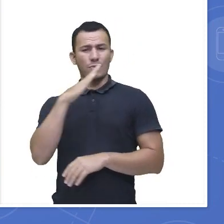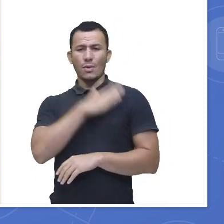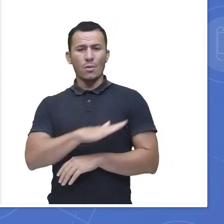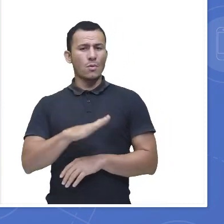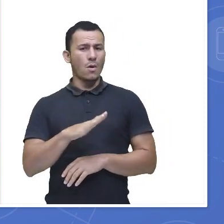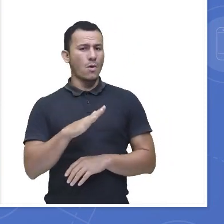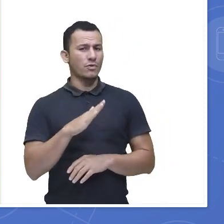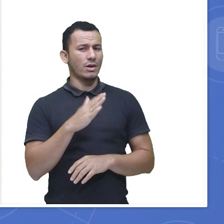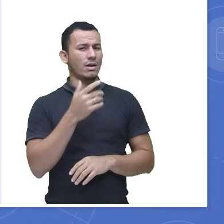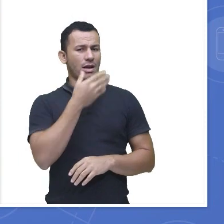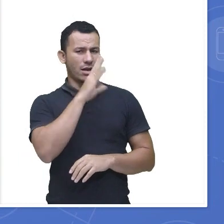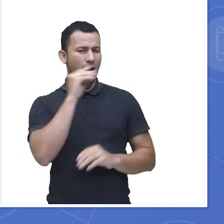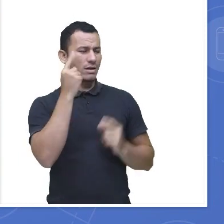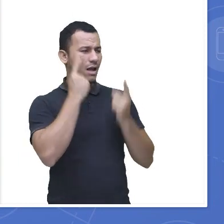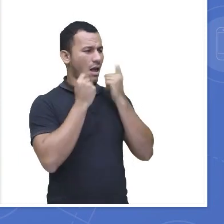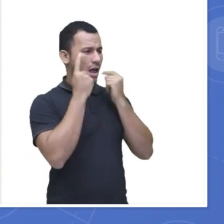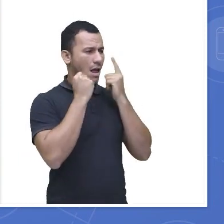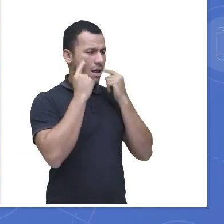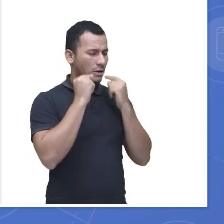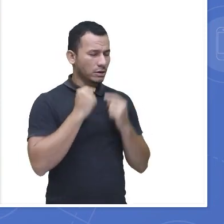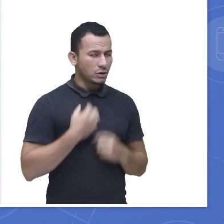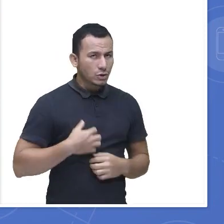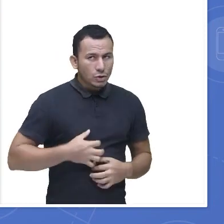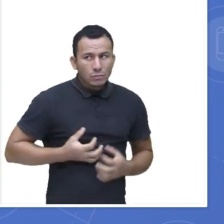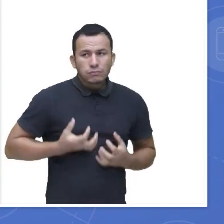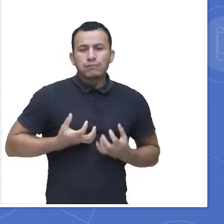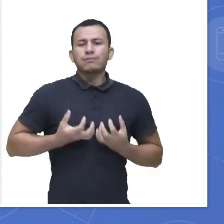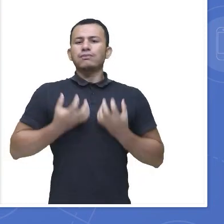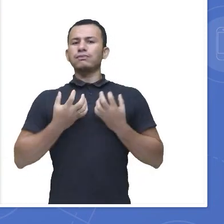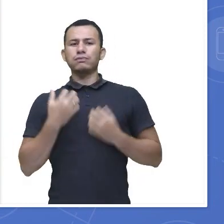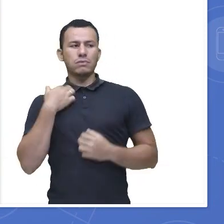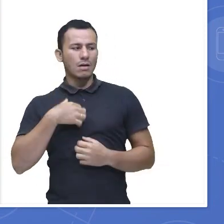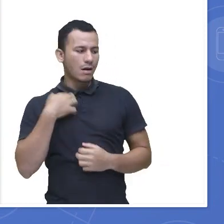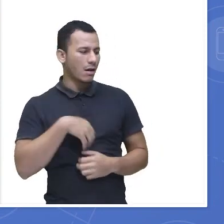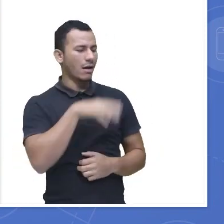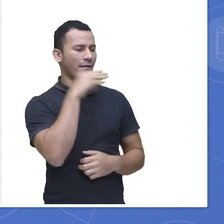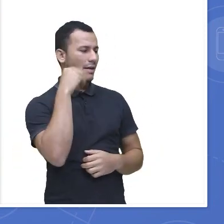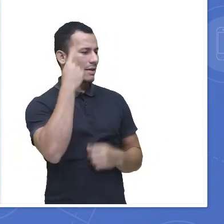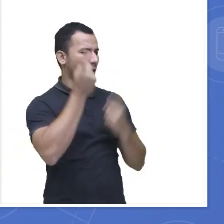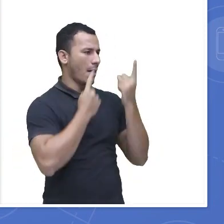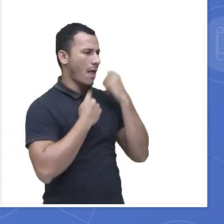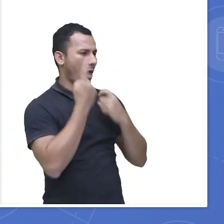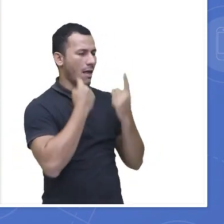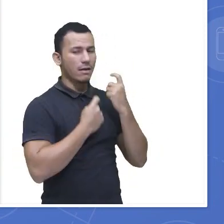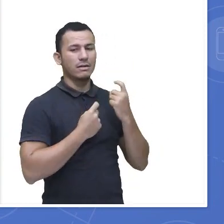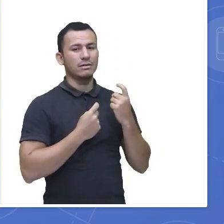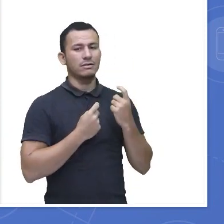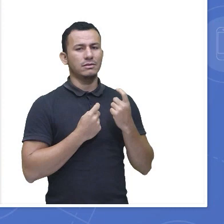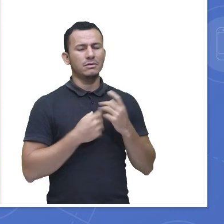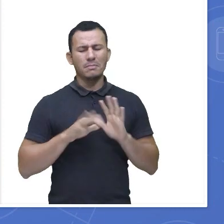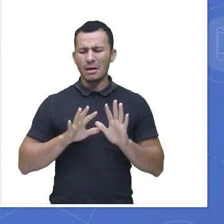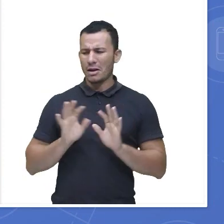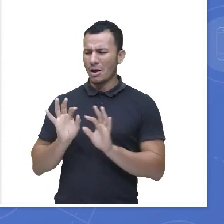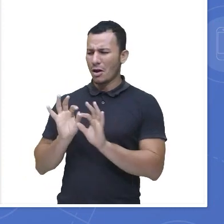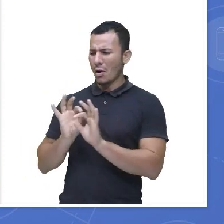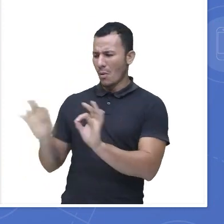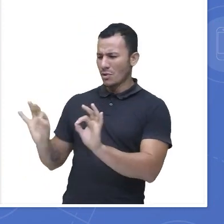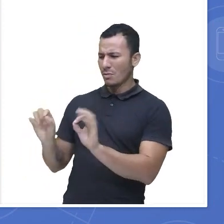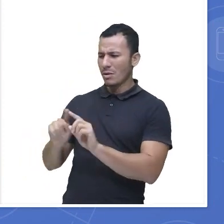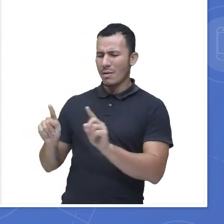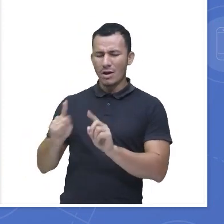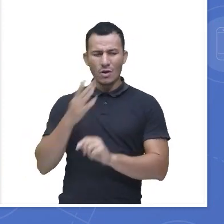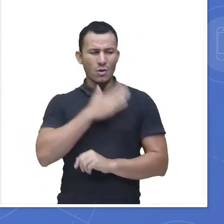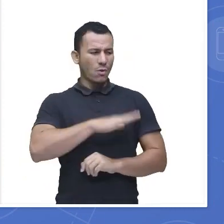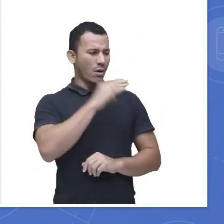Ai, punha ali os nervos em carne viva, mas não admitia choro de criança. Como assim? Ótima, mas não admitia choro